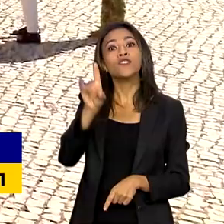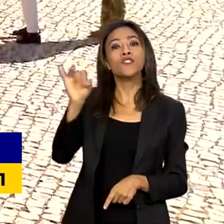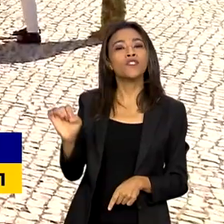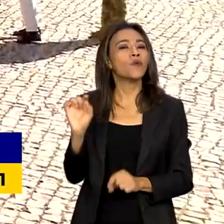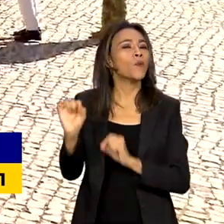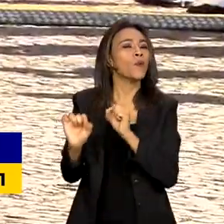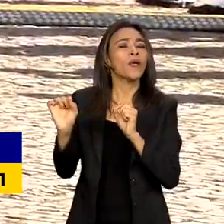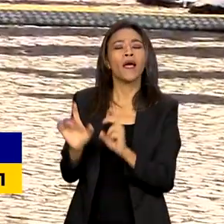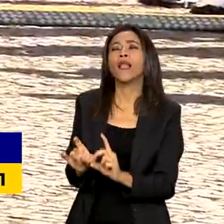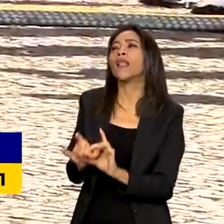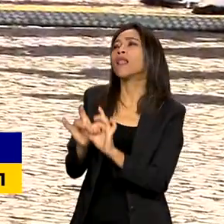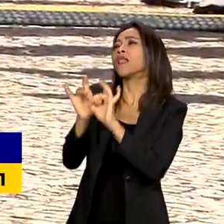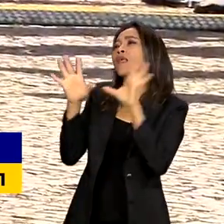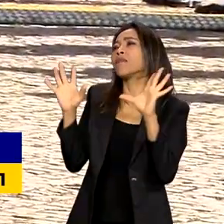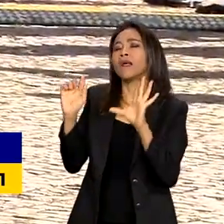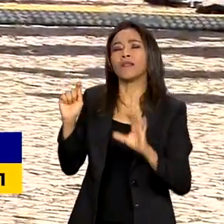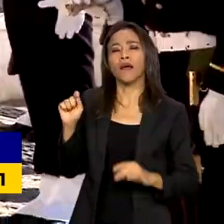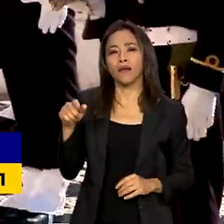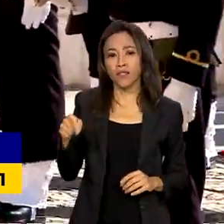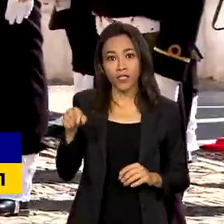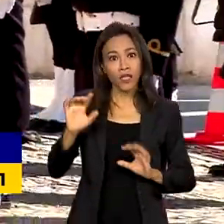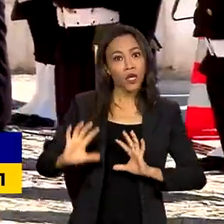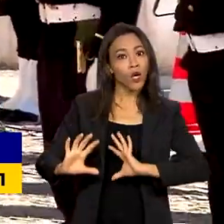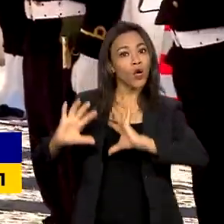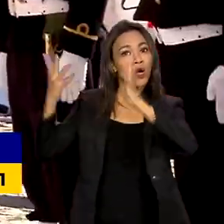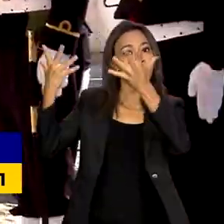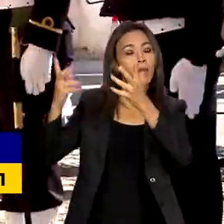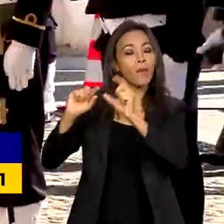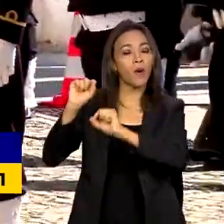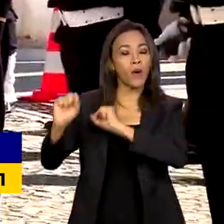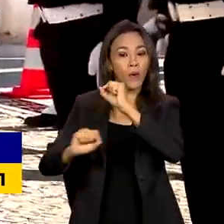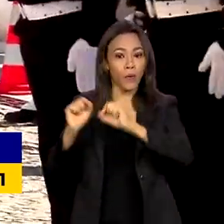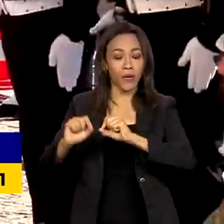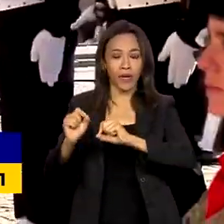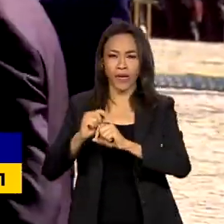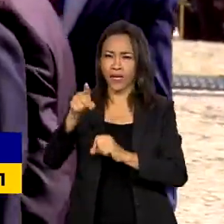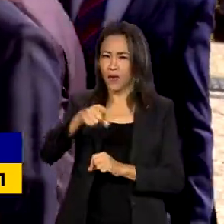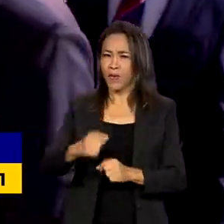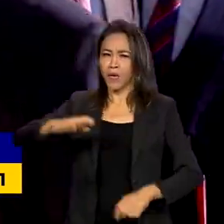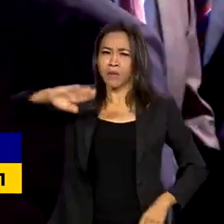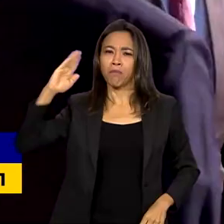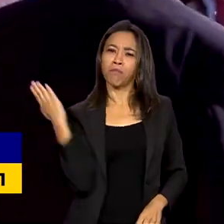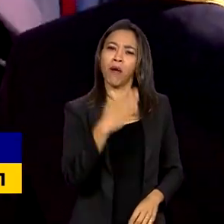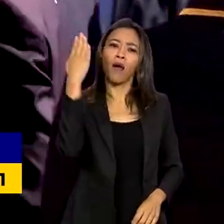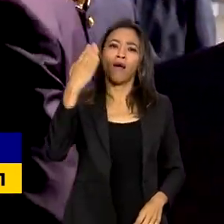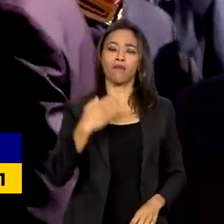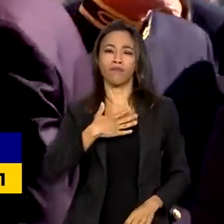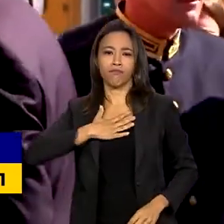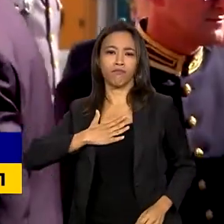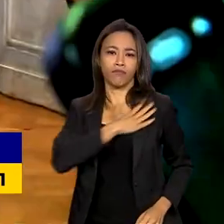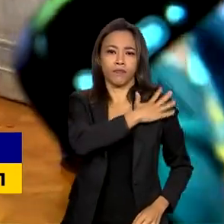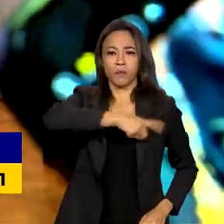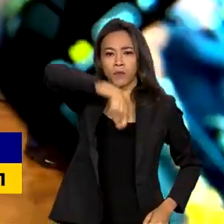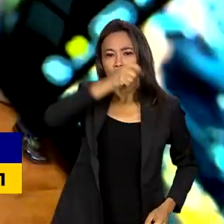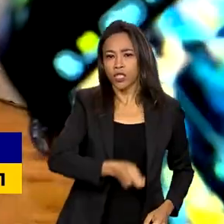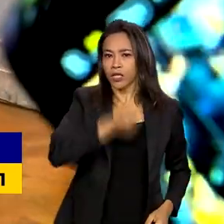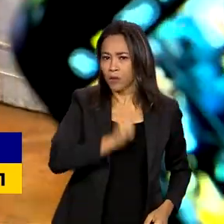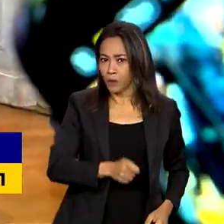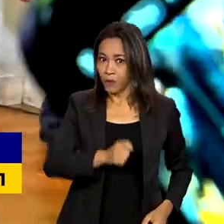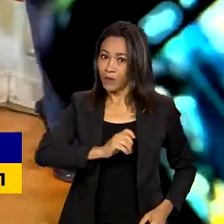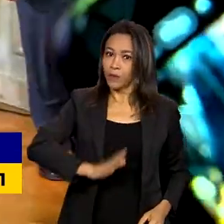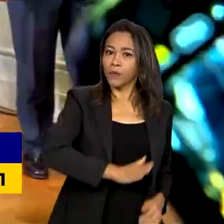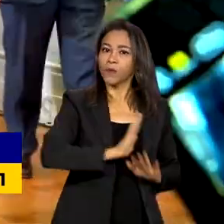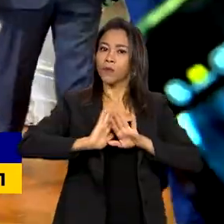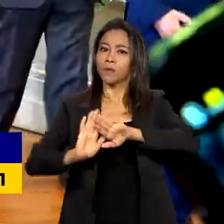da Liberdade, e é quando se comemora a queda da ditadura de Antônio Salazar e a retomada da